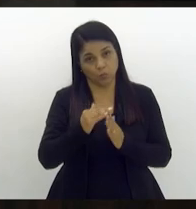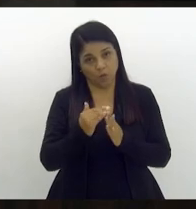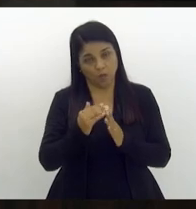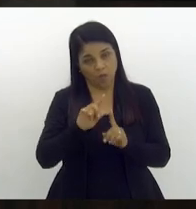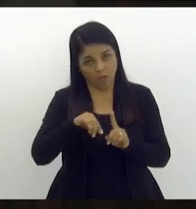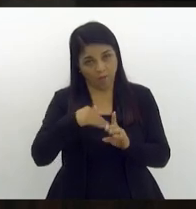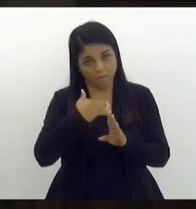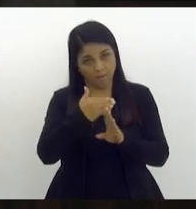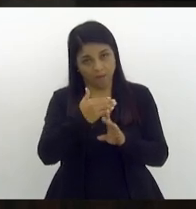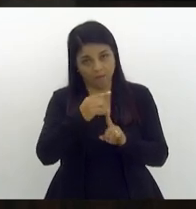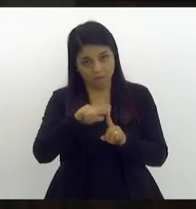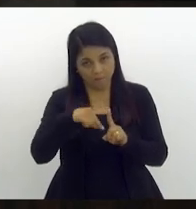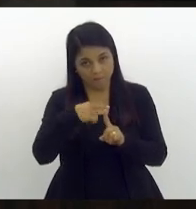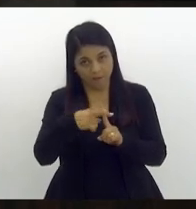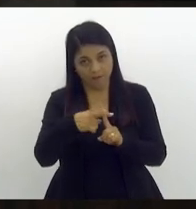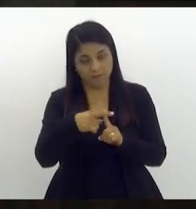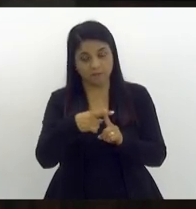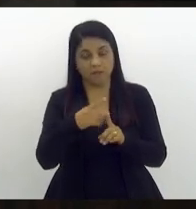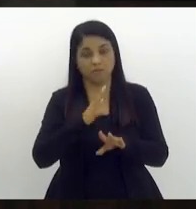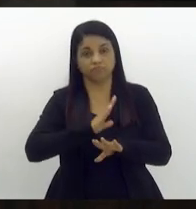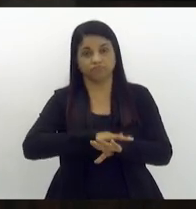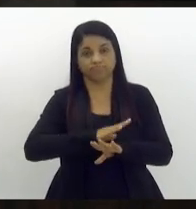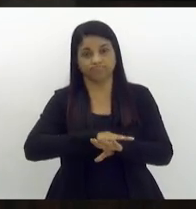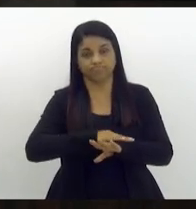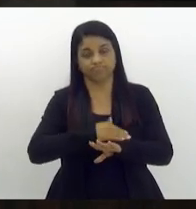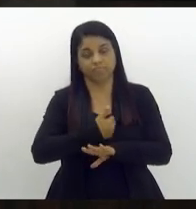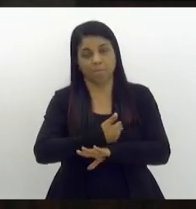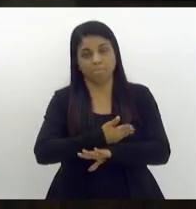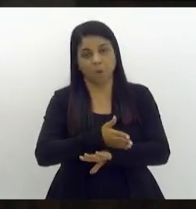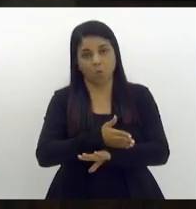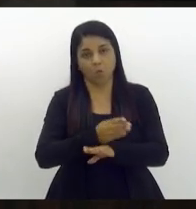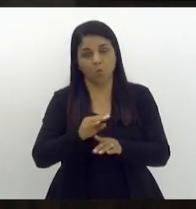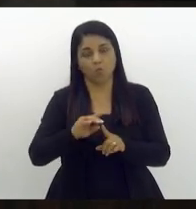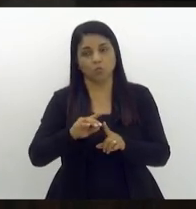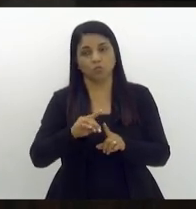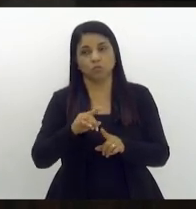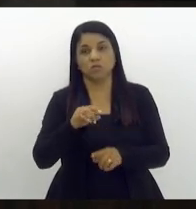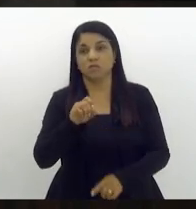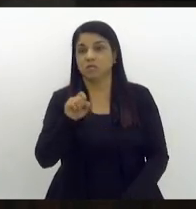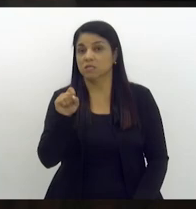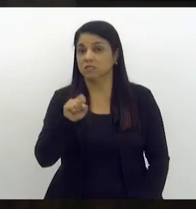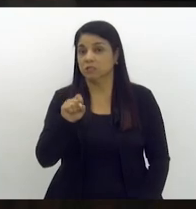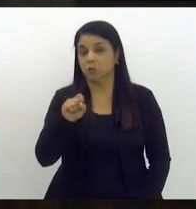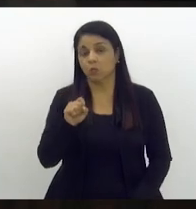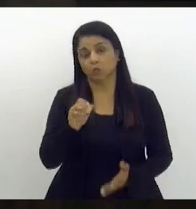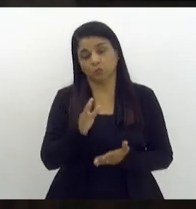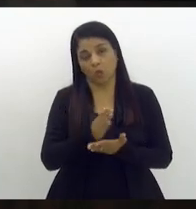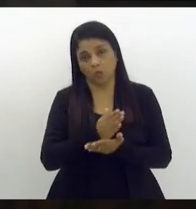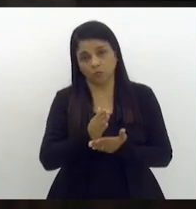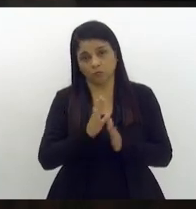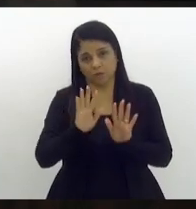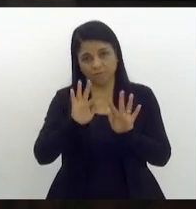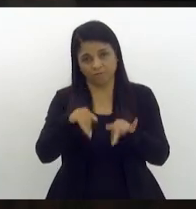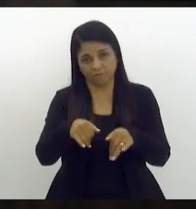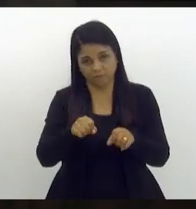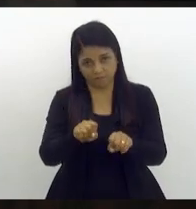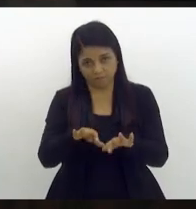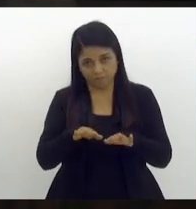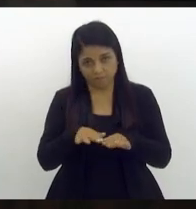tempo regimental encerrou. Alguns segundos eu daria aí para Vossa Excelência para a gente encerrar a sessão.